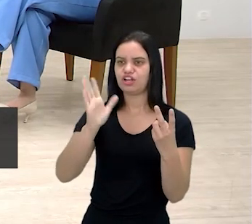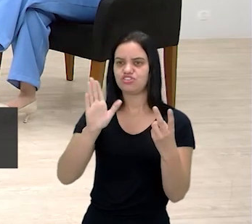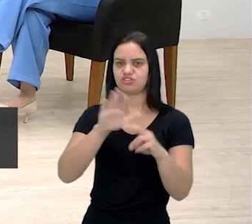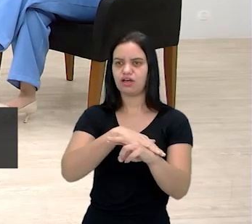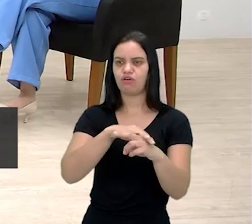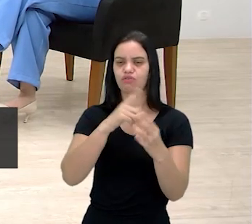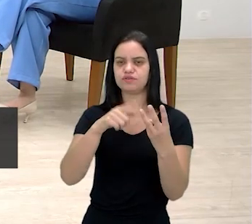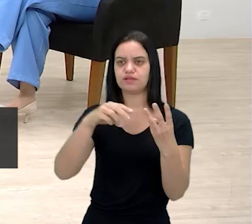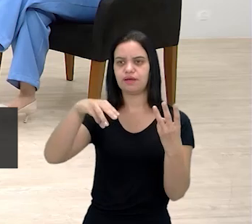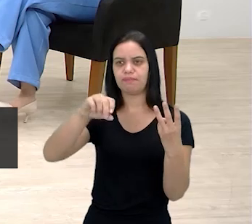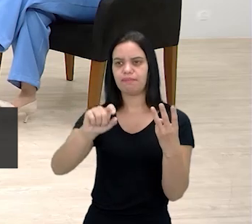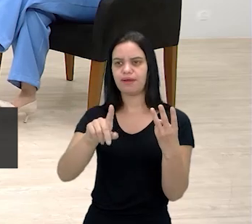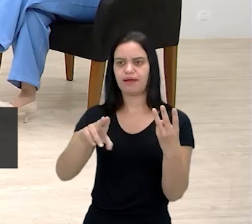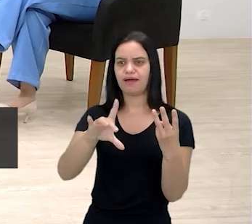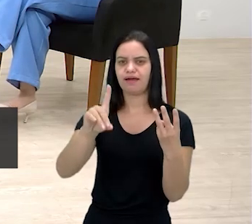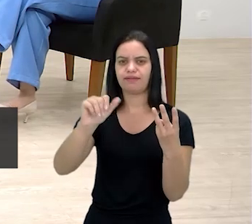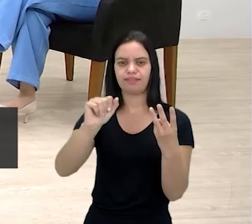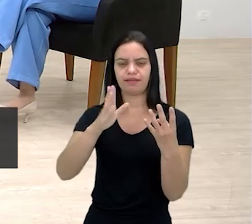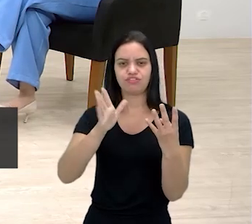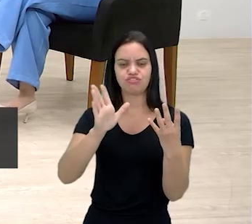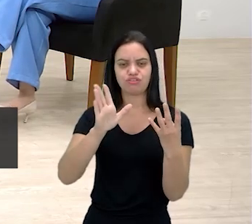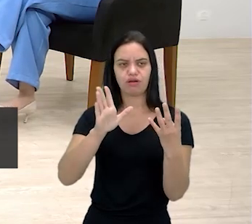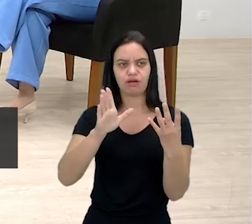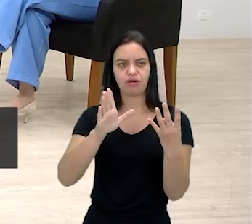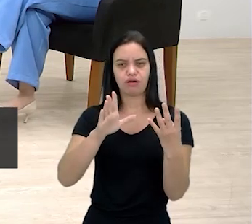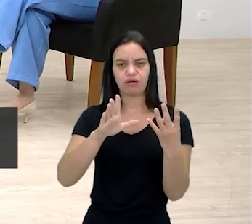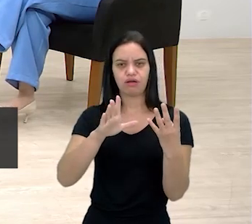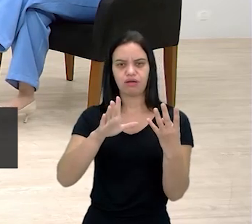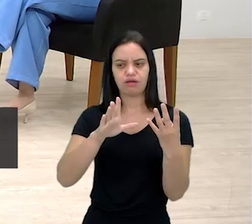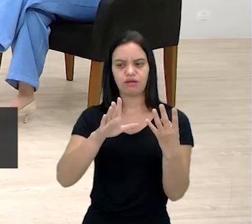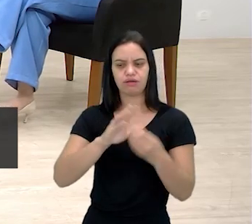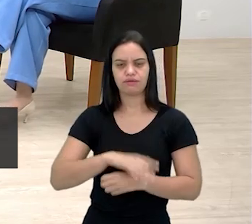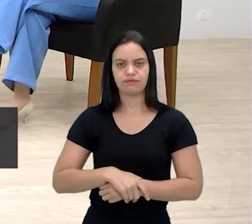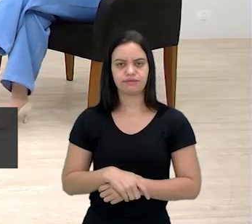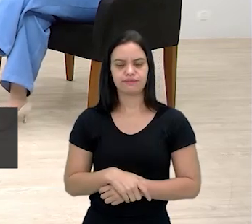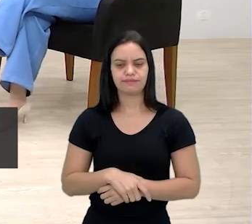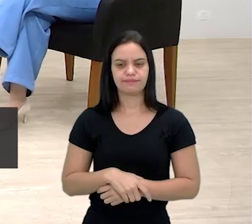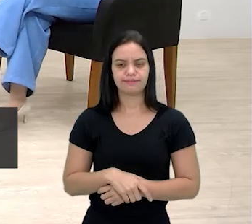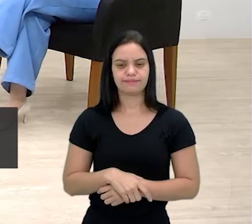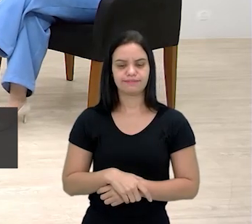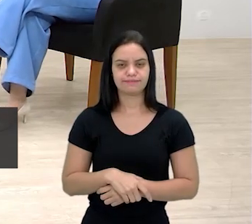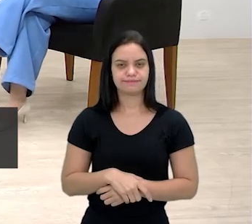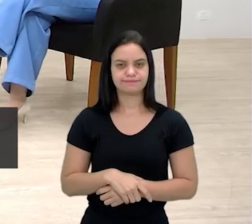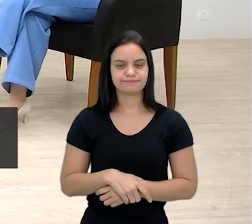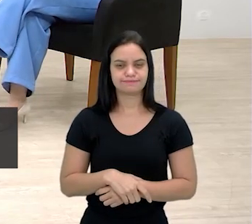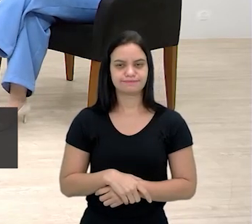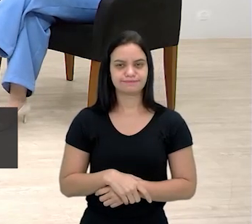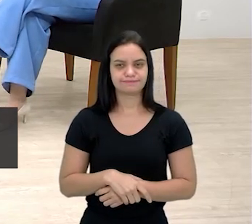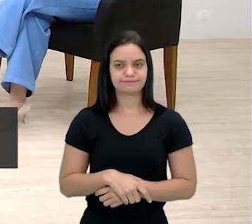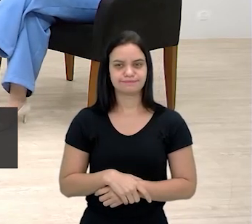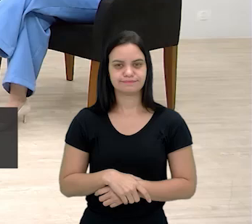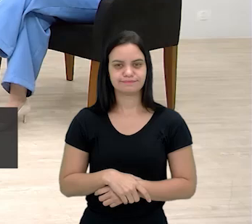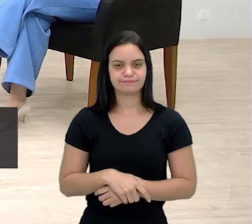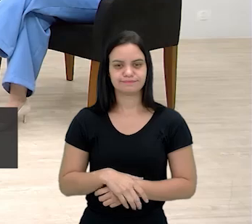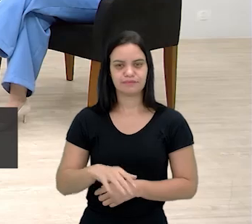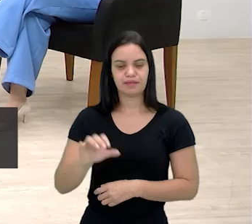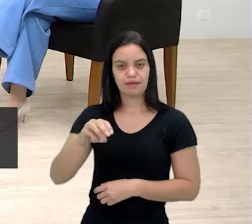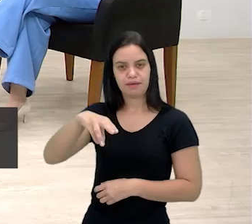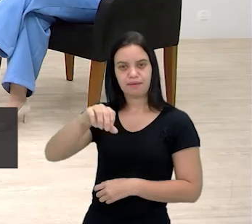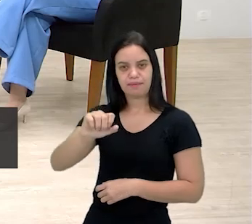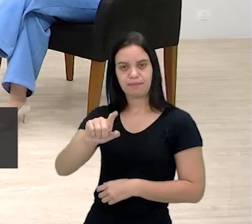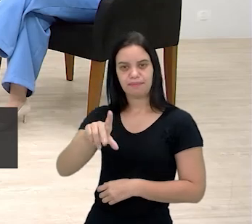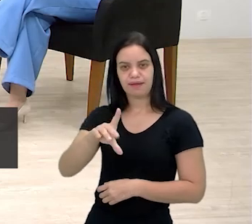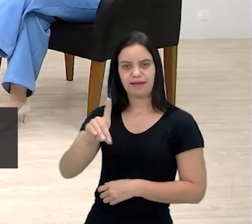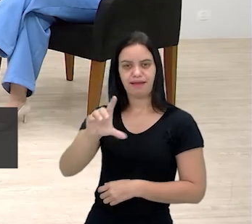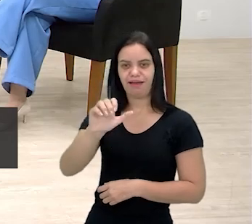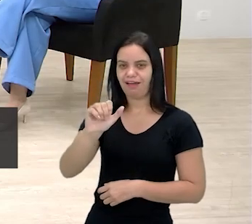a Magda, a Ana Cláudia, a Evelyn. Eu não falei. Cadê você? A Magda não falou.